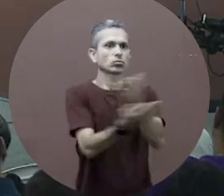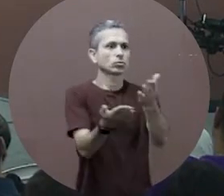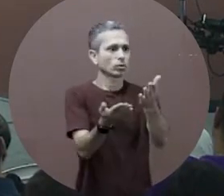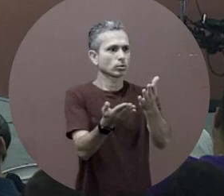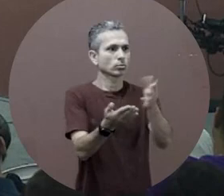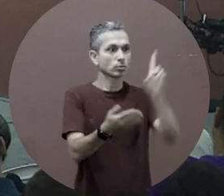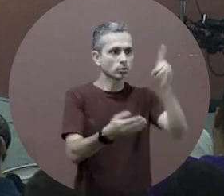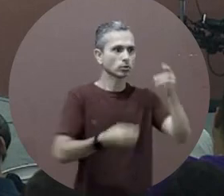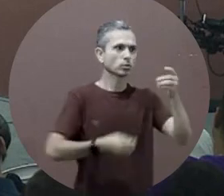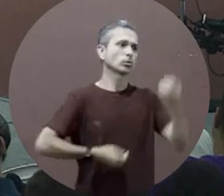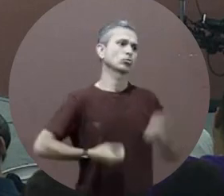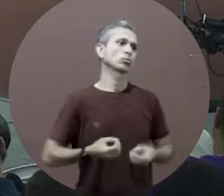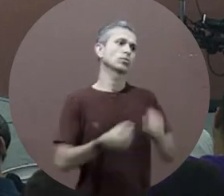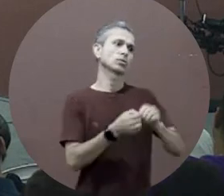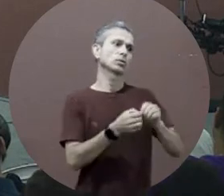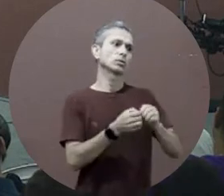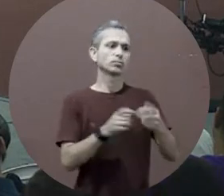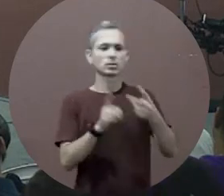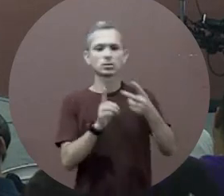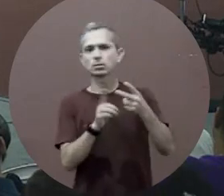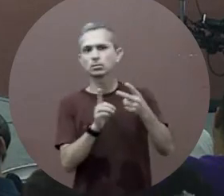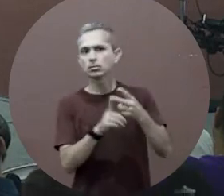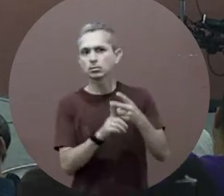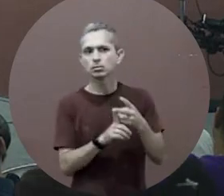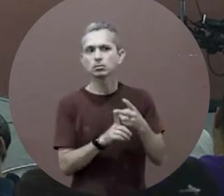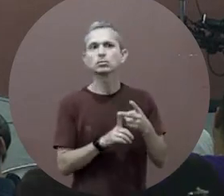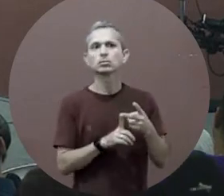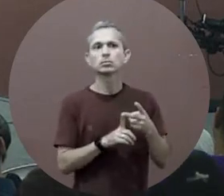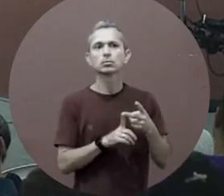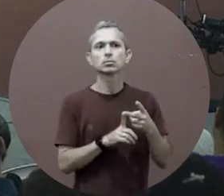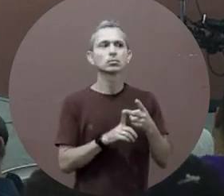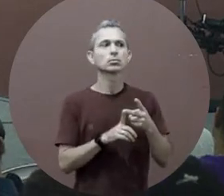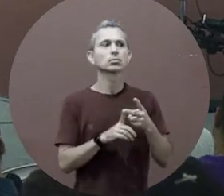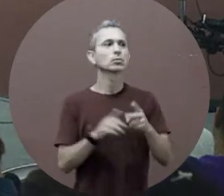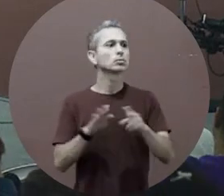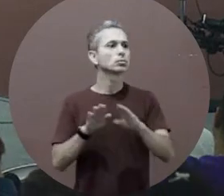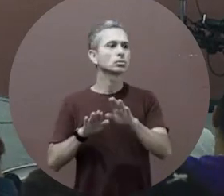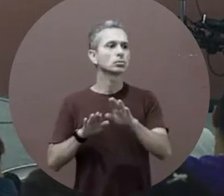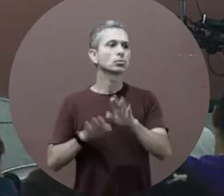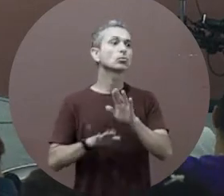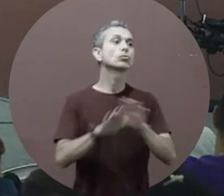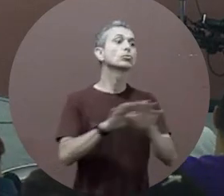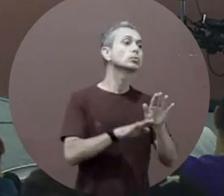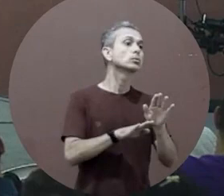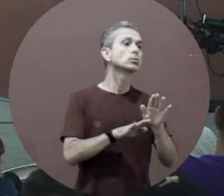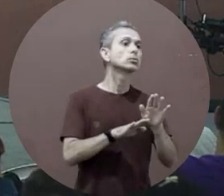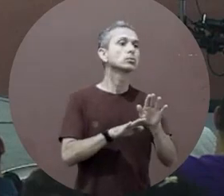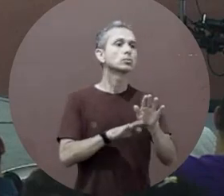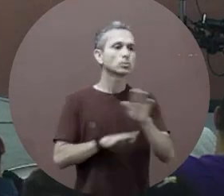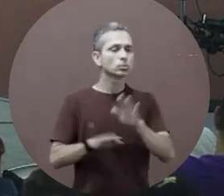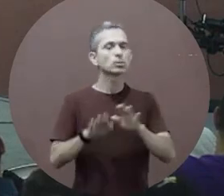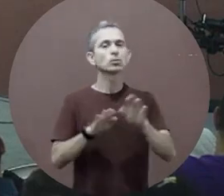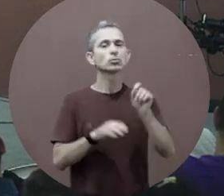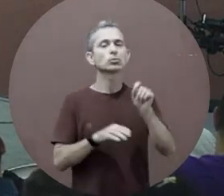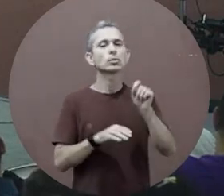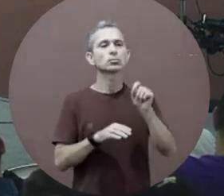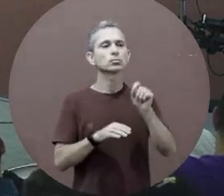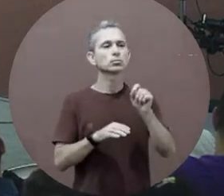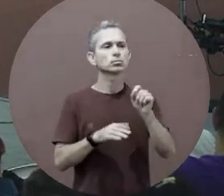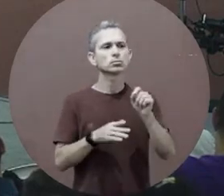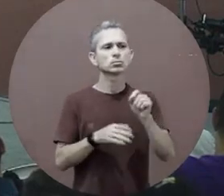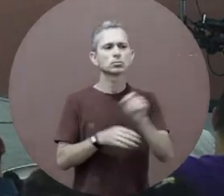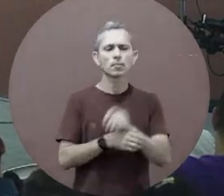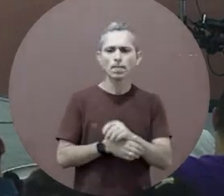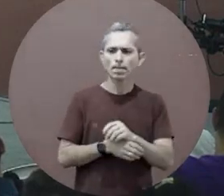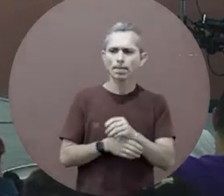obra. Segundo, cuide de estimular uns